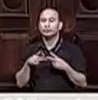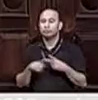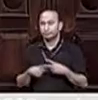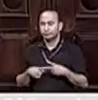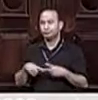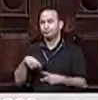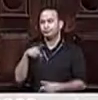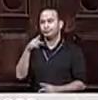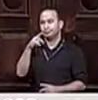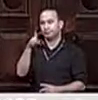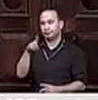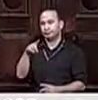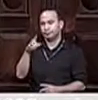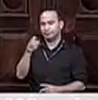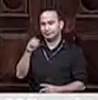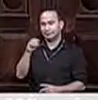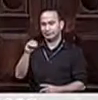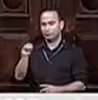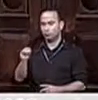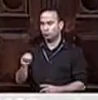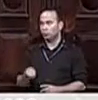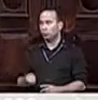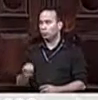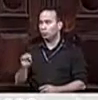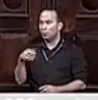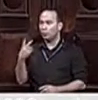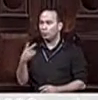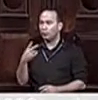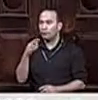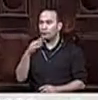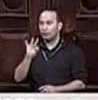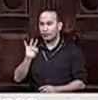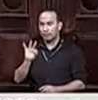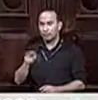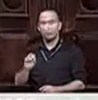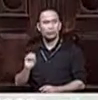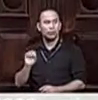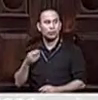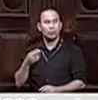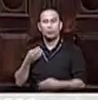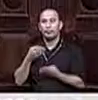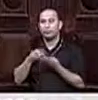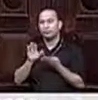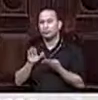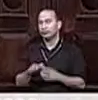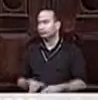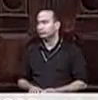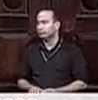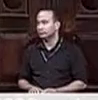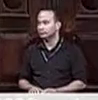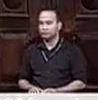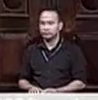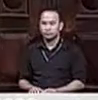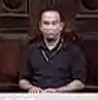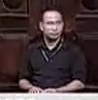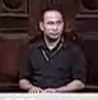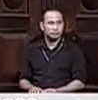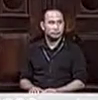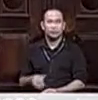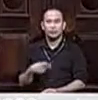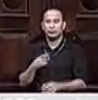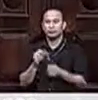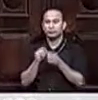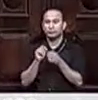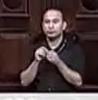pesão: ou a intervenção federal ou o impeachment. Eu estou reproduzindo o que eu